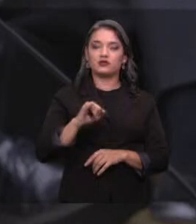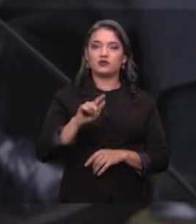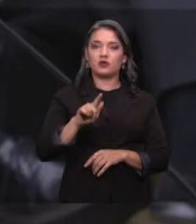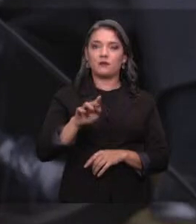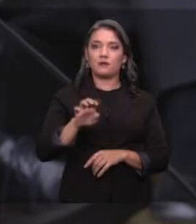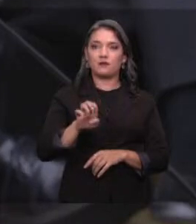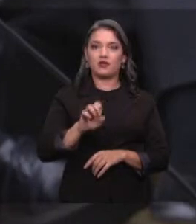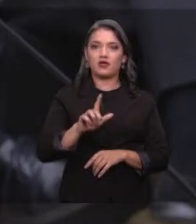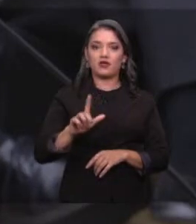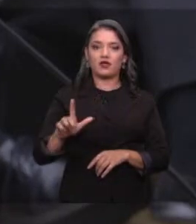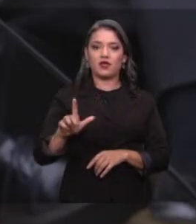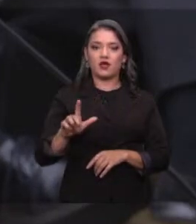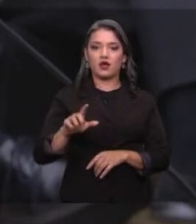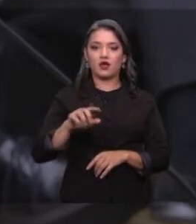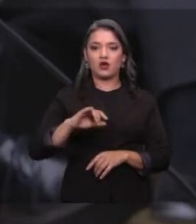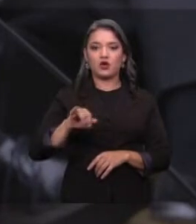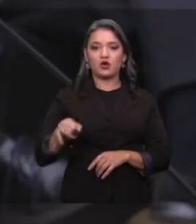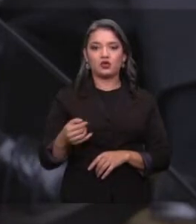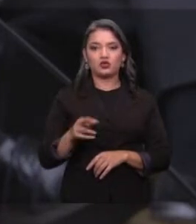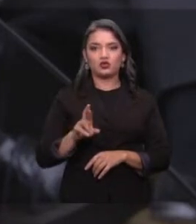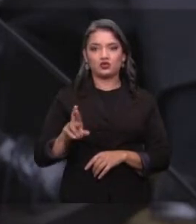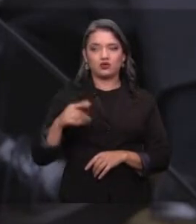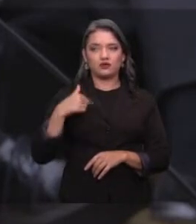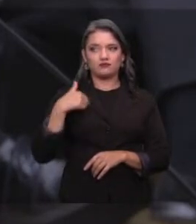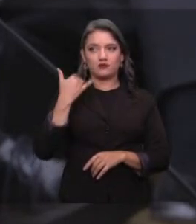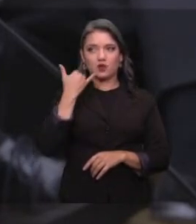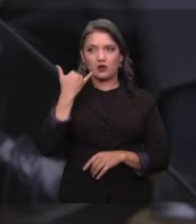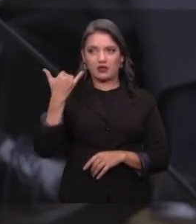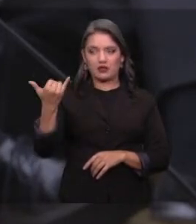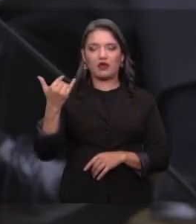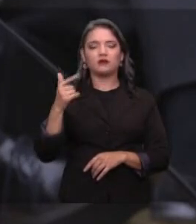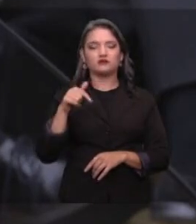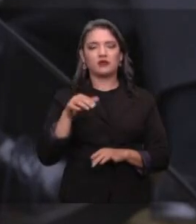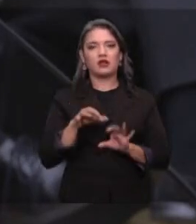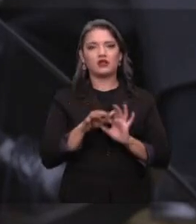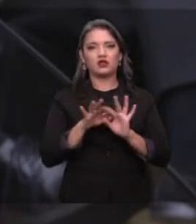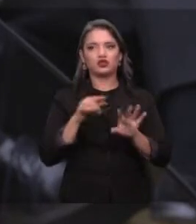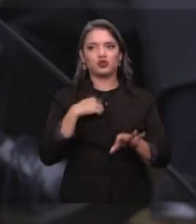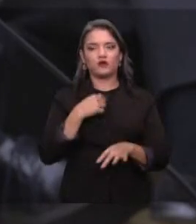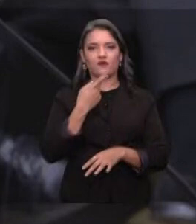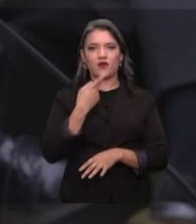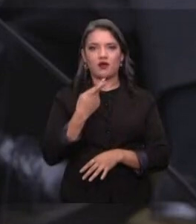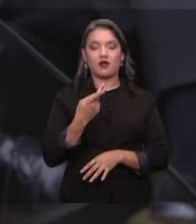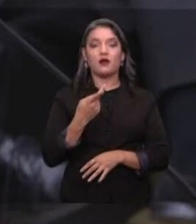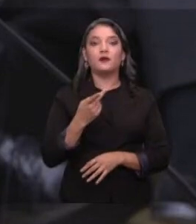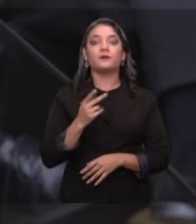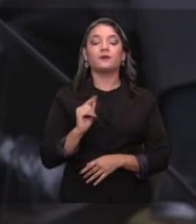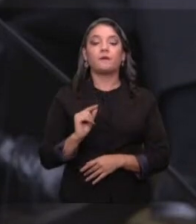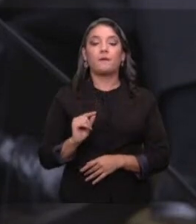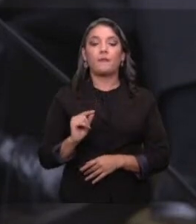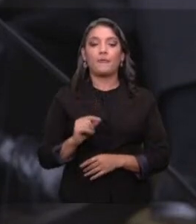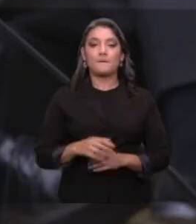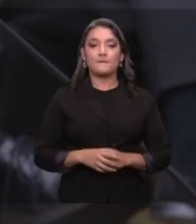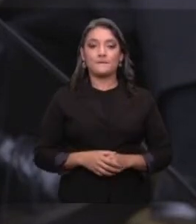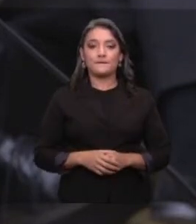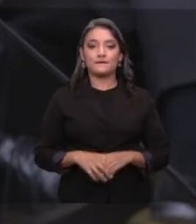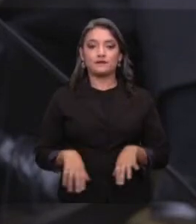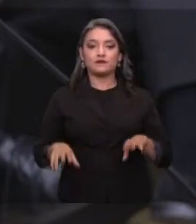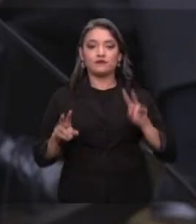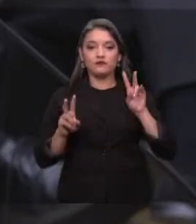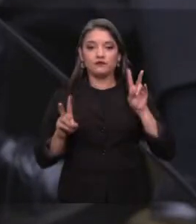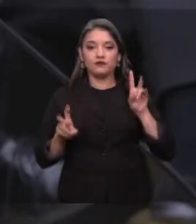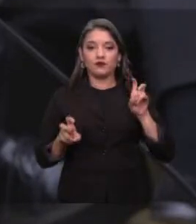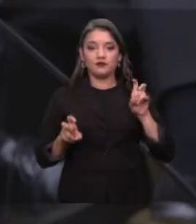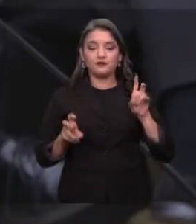quem falei ao telefone, que me autorizou a fazer essa referência em seu nome, diz o professor Miguel